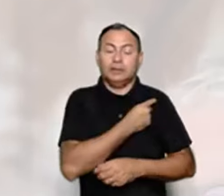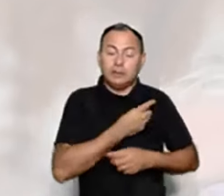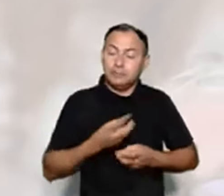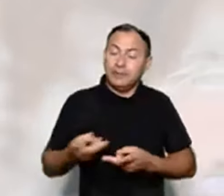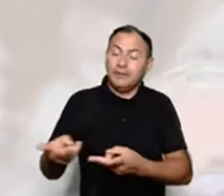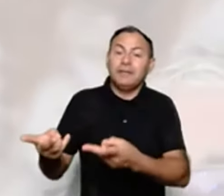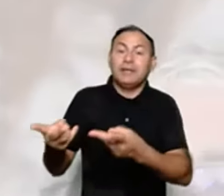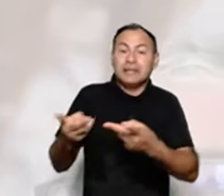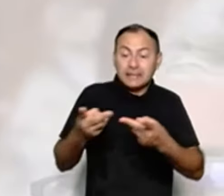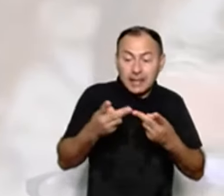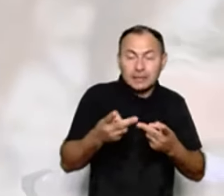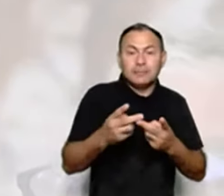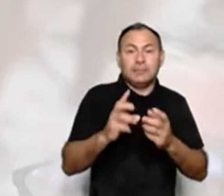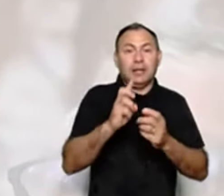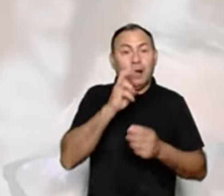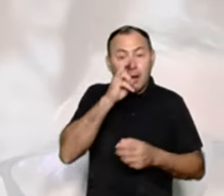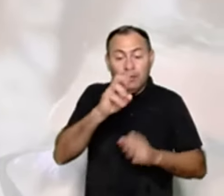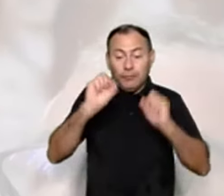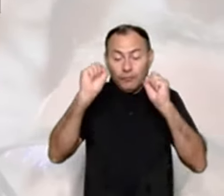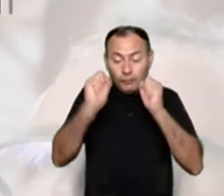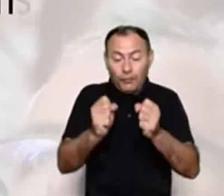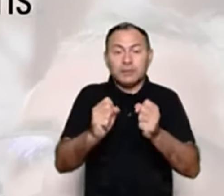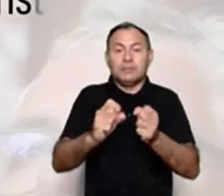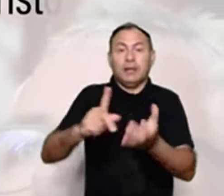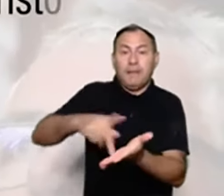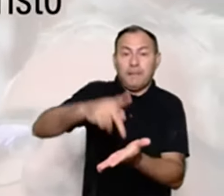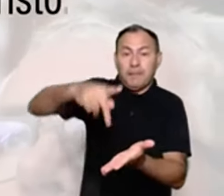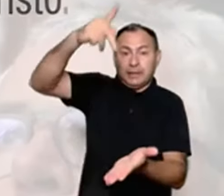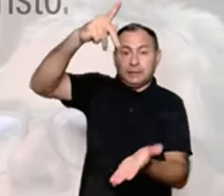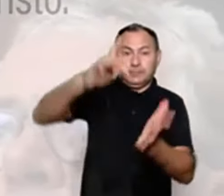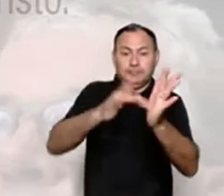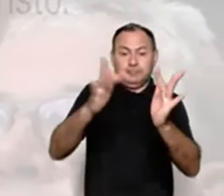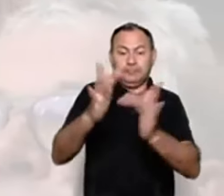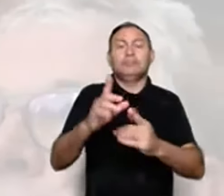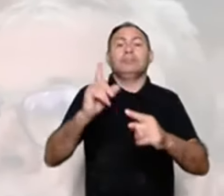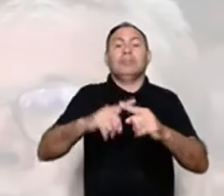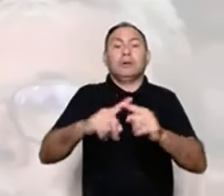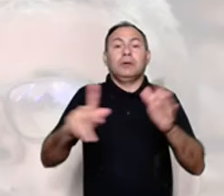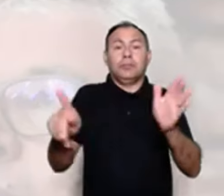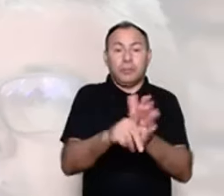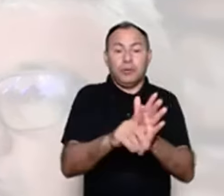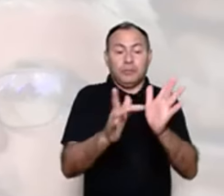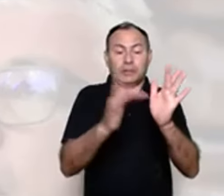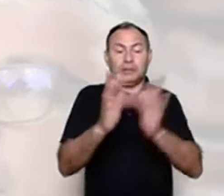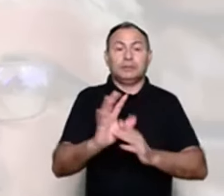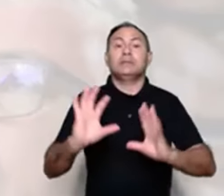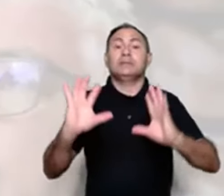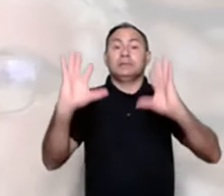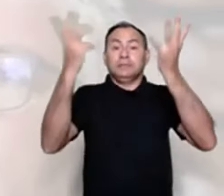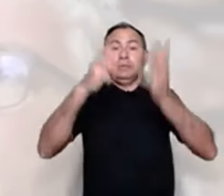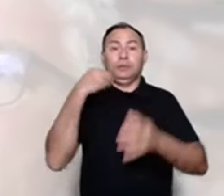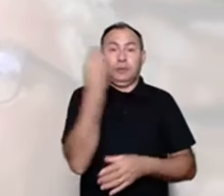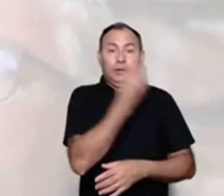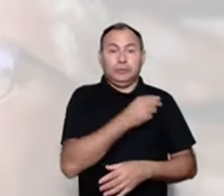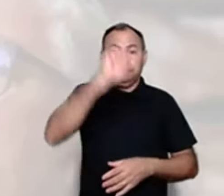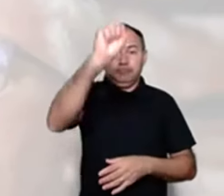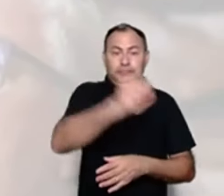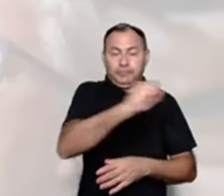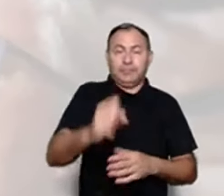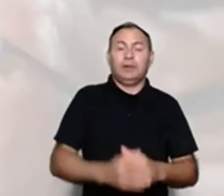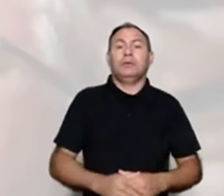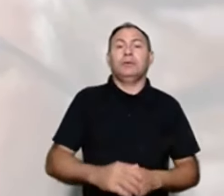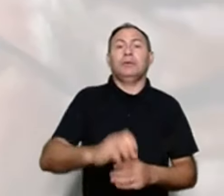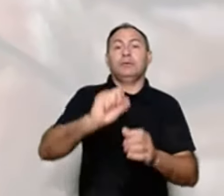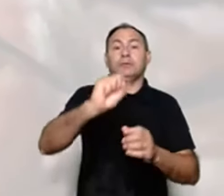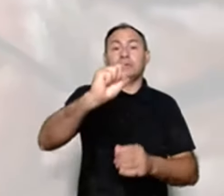visitados pela potência da Páscoa de Cristo, porque é o próprio Cristo que celebra os nossos sacramentos. O